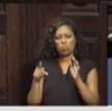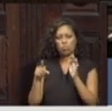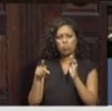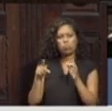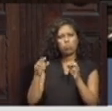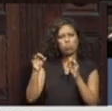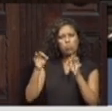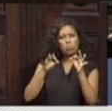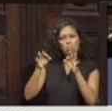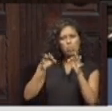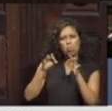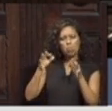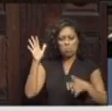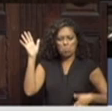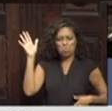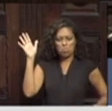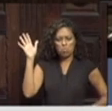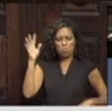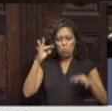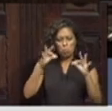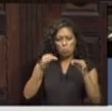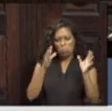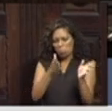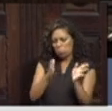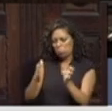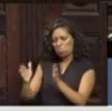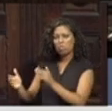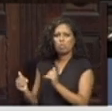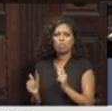domínio cada vez mais ostensivo